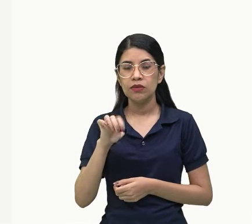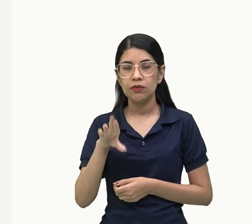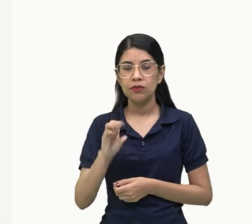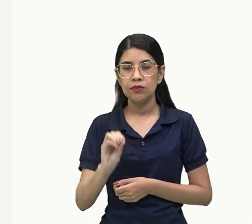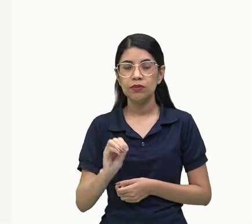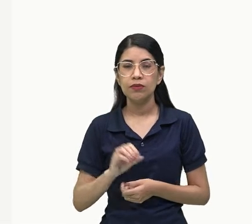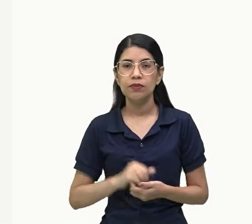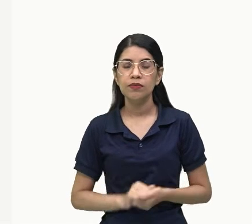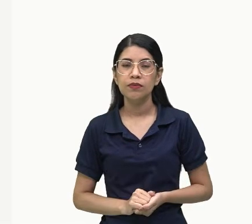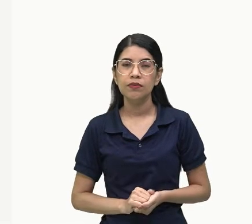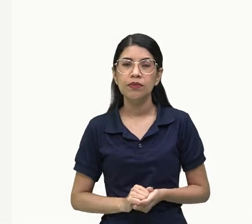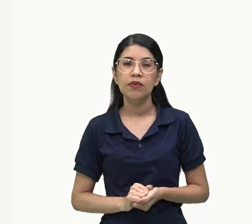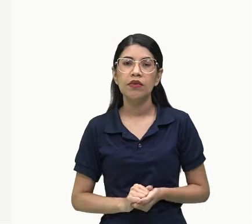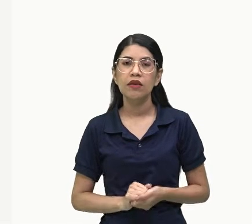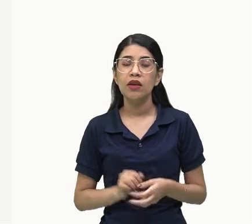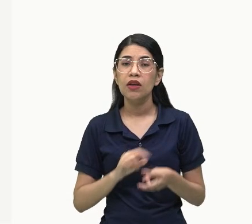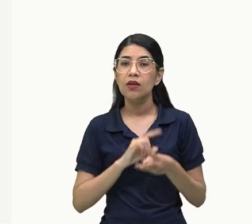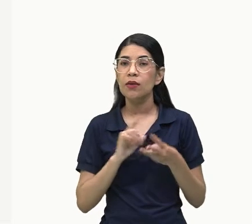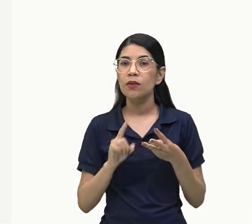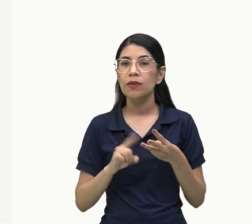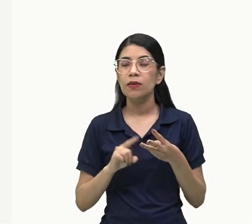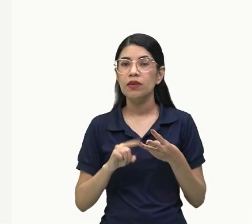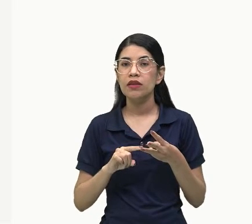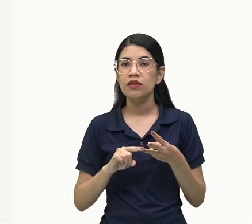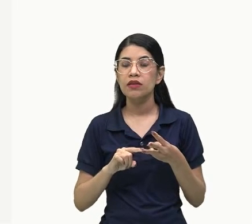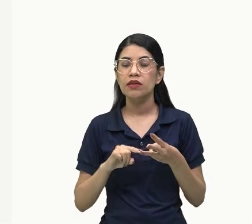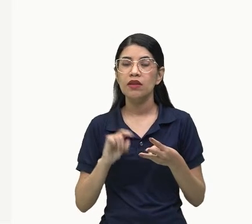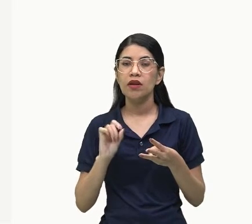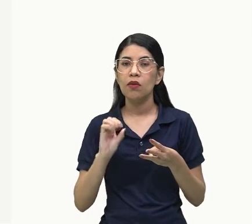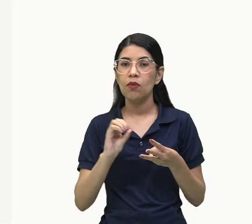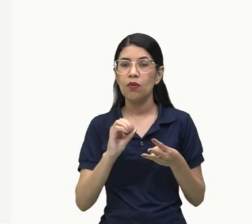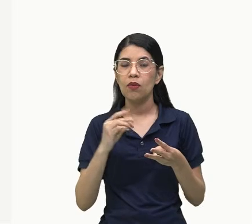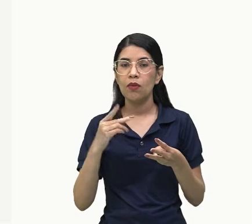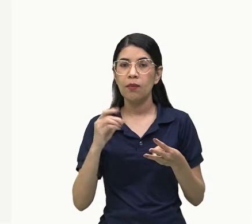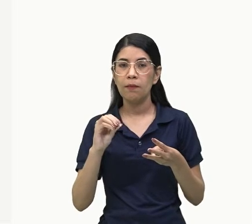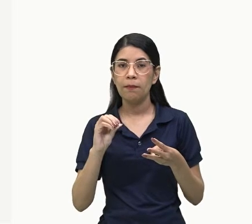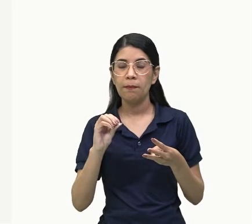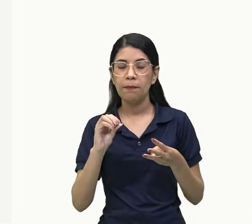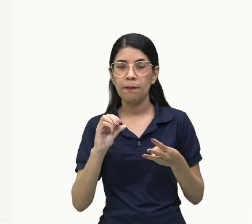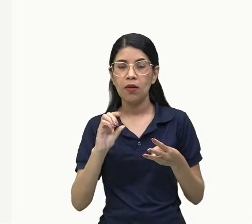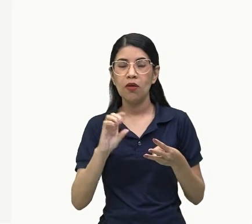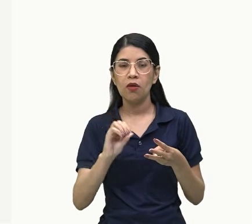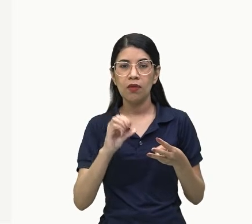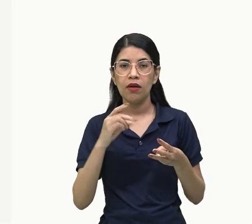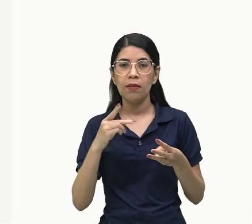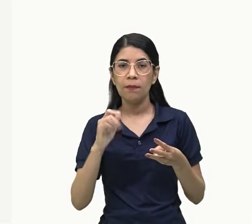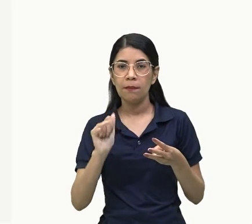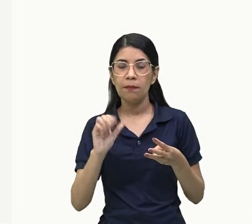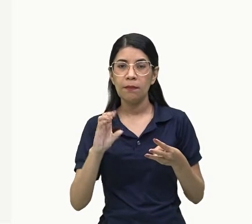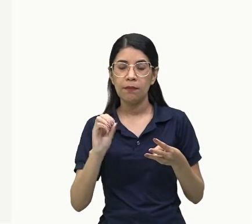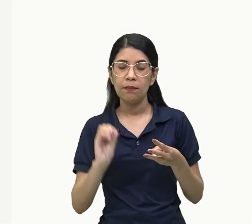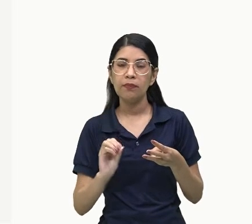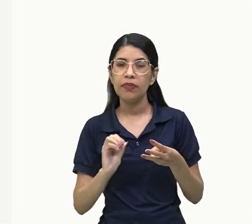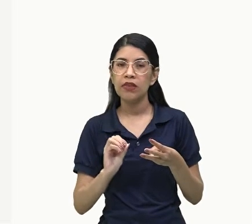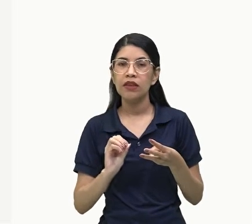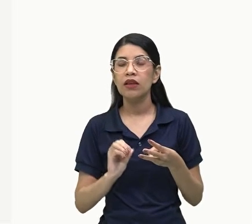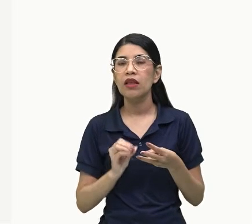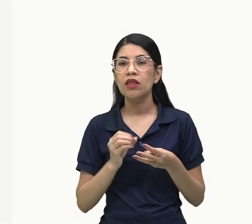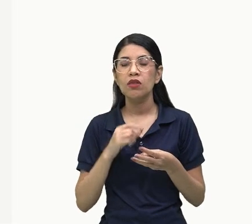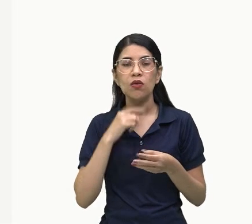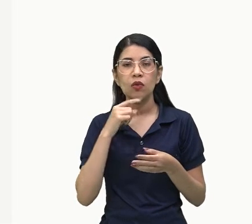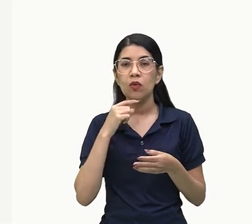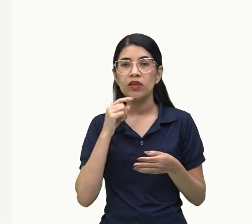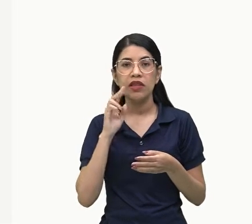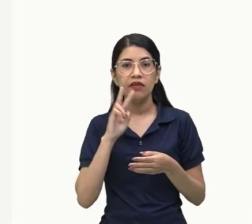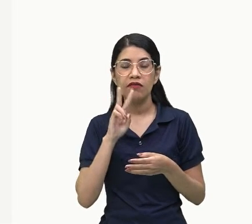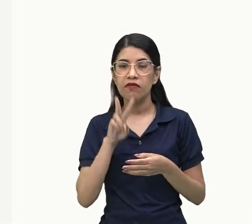Ok? E a gente também vai ter o meio opaco. Aí no meio opaco, pessoal, eu não vou conseguir ver o